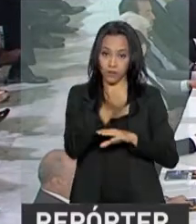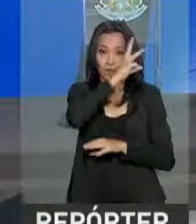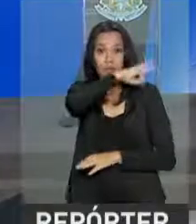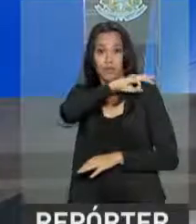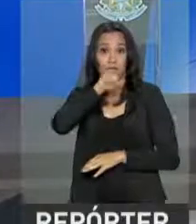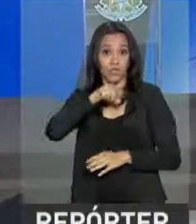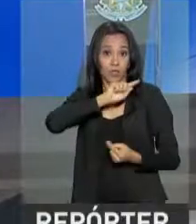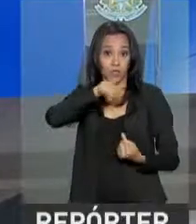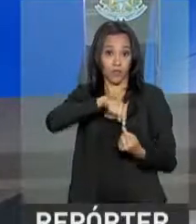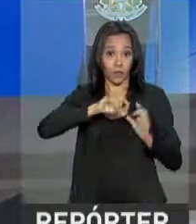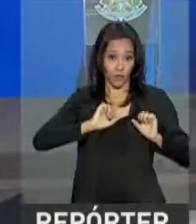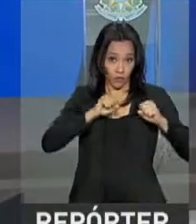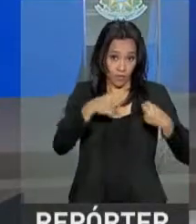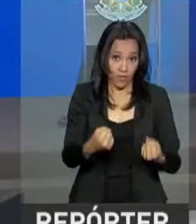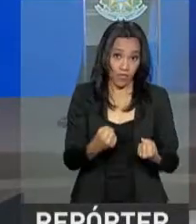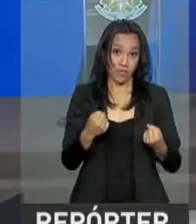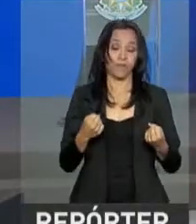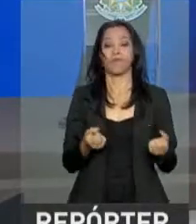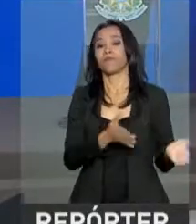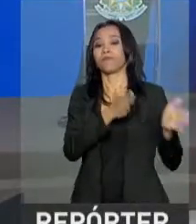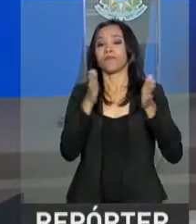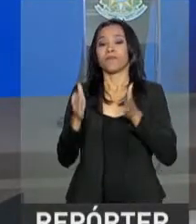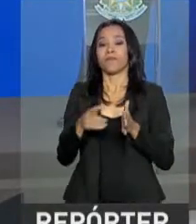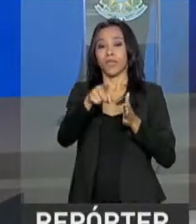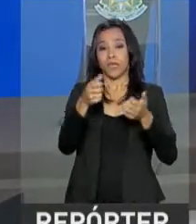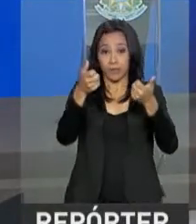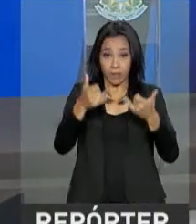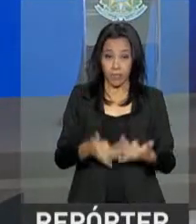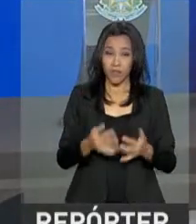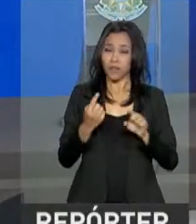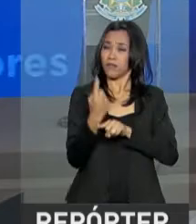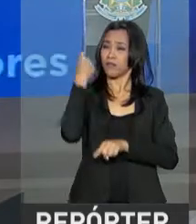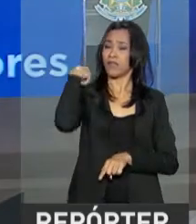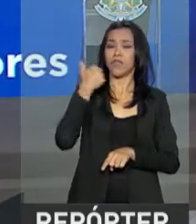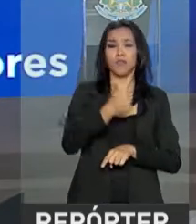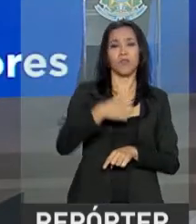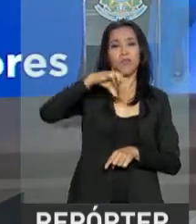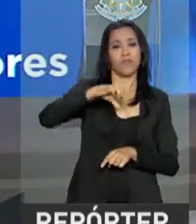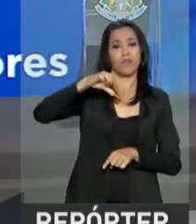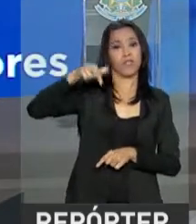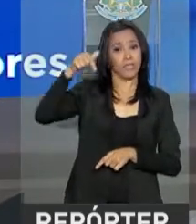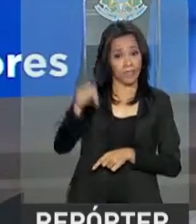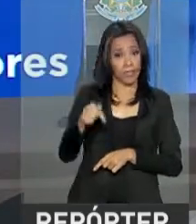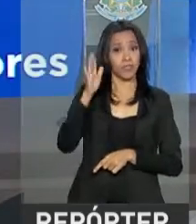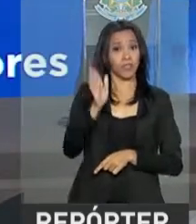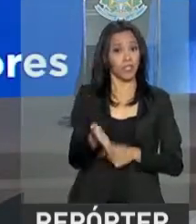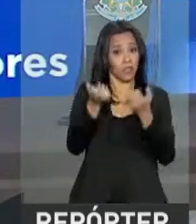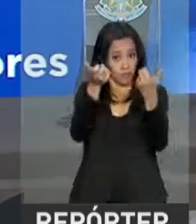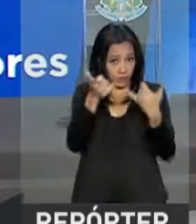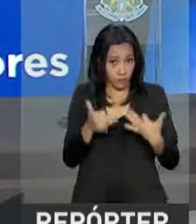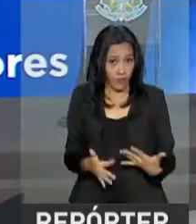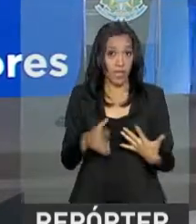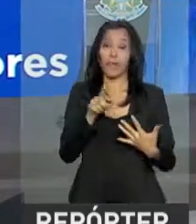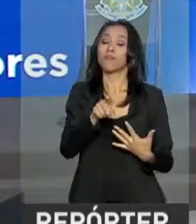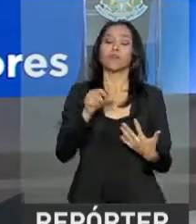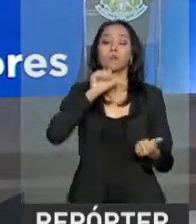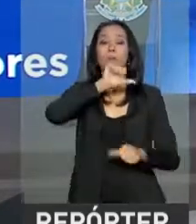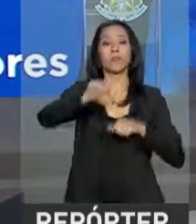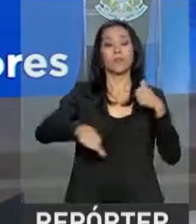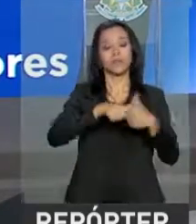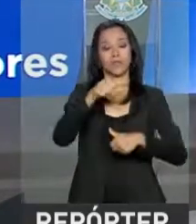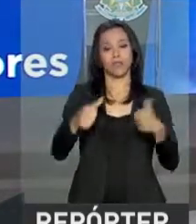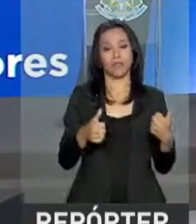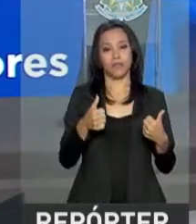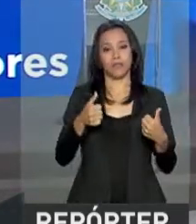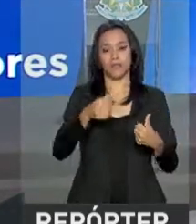quando fui presidente da câmara 97 e 1997 já se falava em reforma do ensino médio